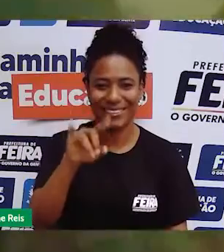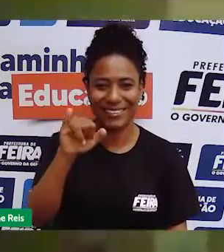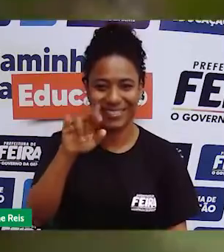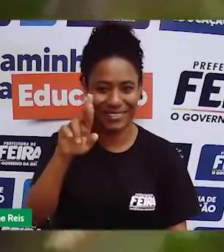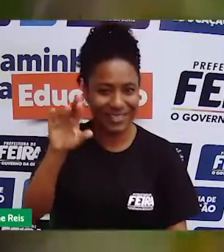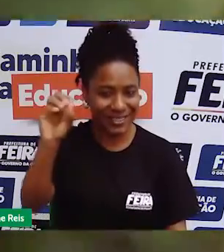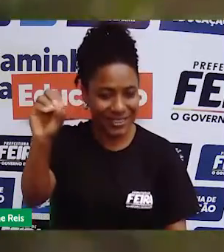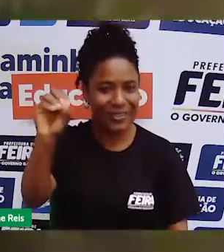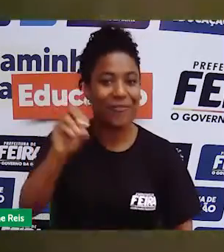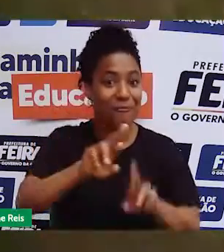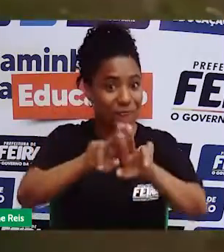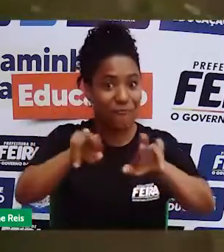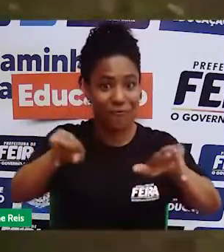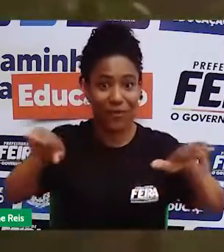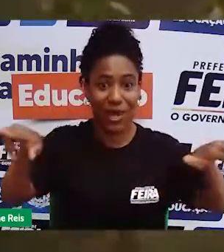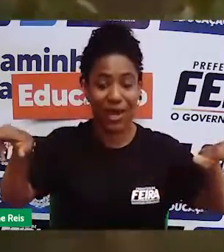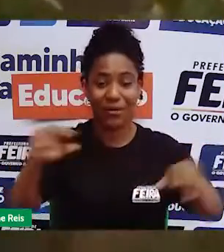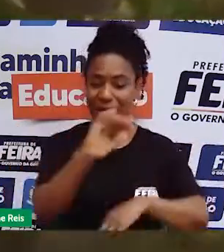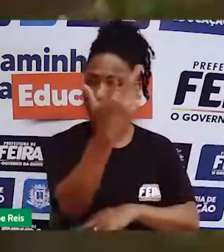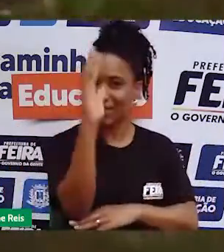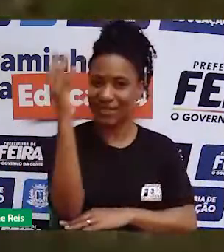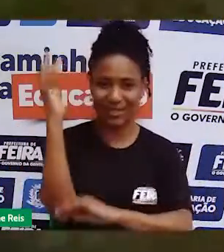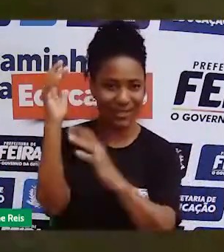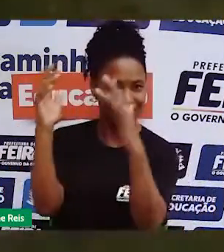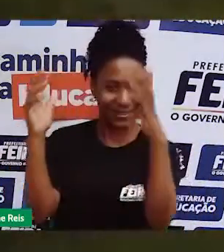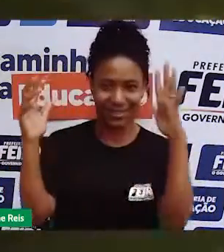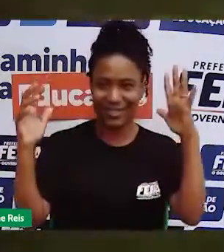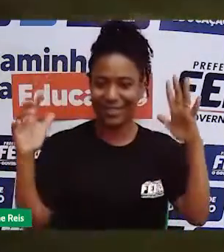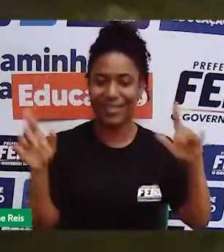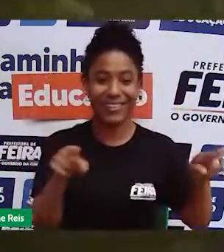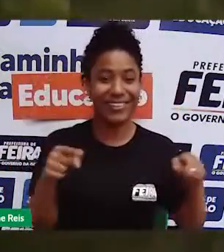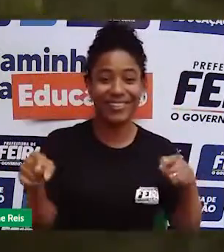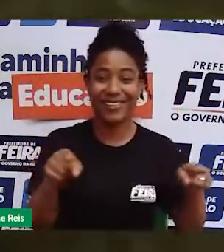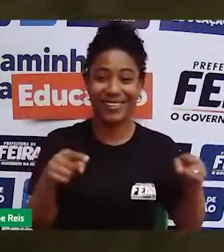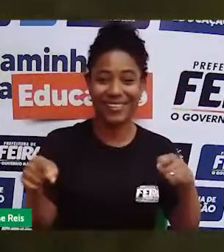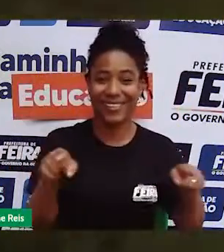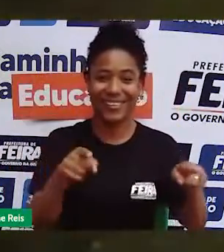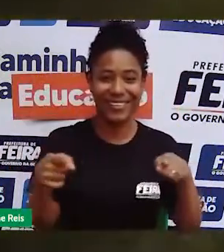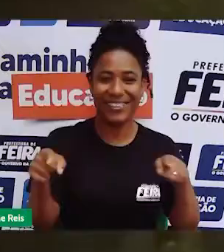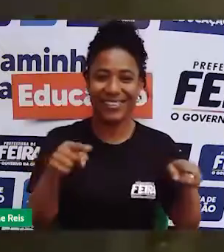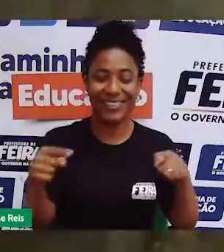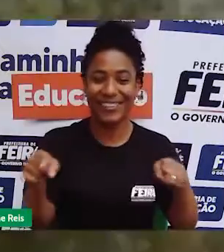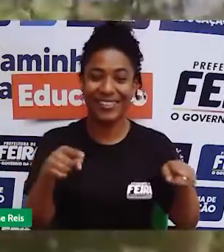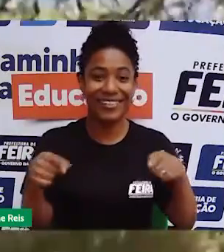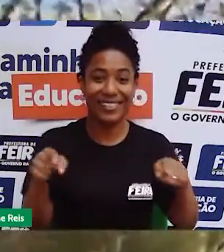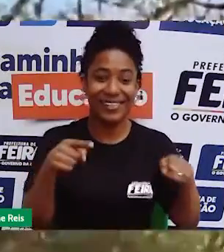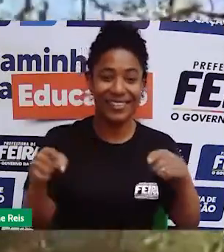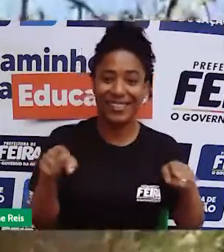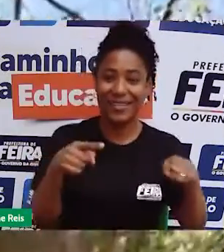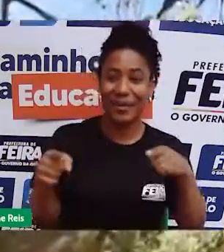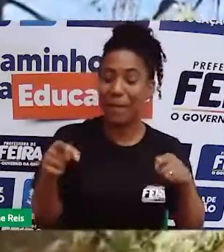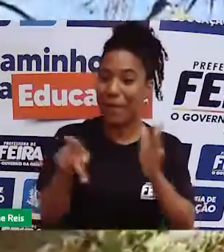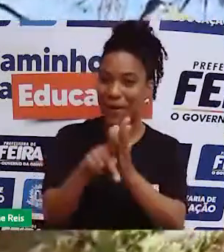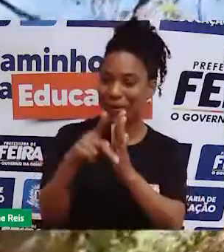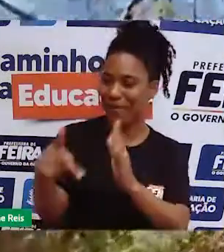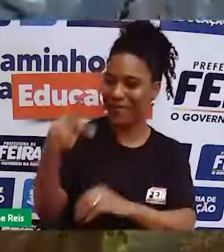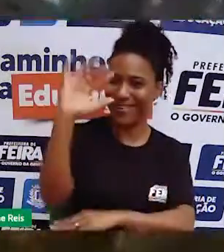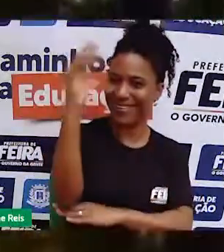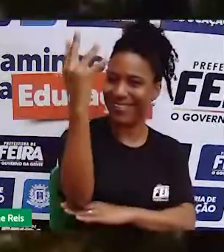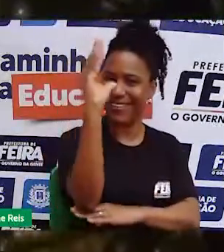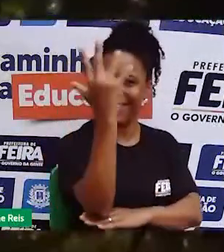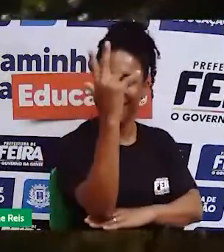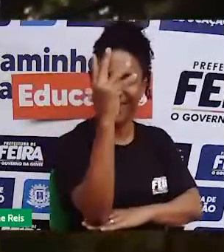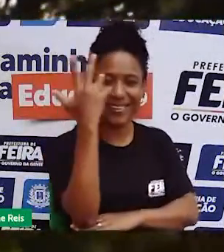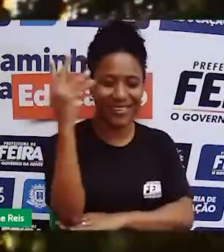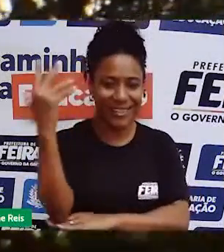variada vegetação que sempre inspirou a arte. Juazeiro, Juazeiro, me responda, por favor.